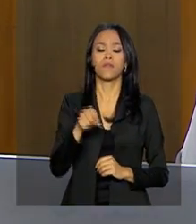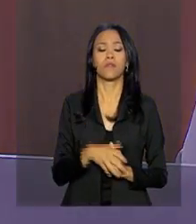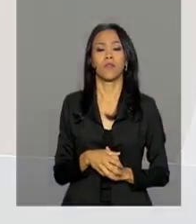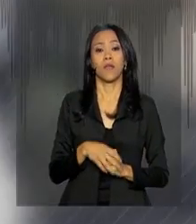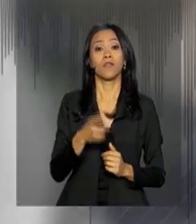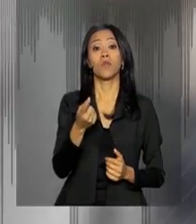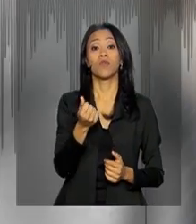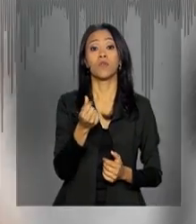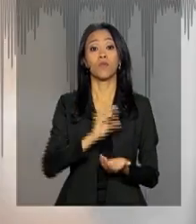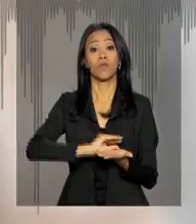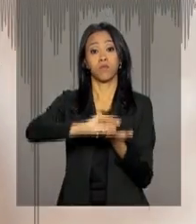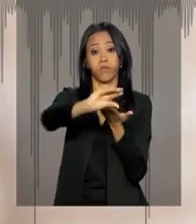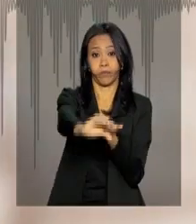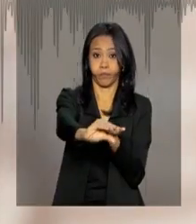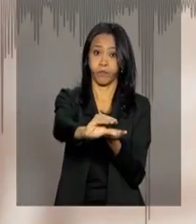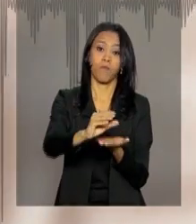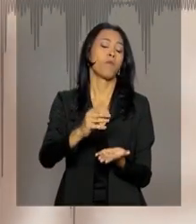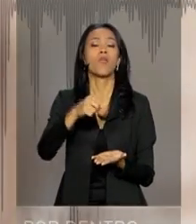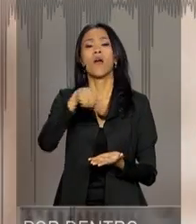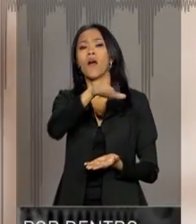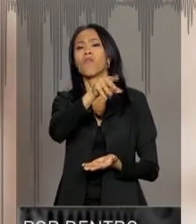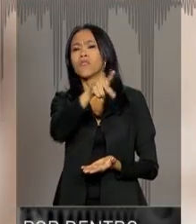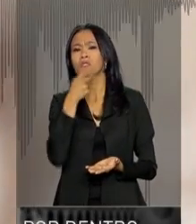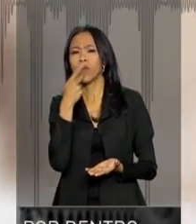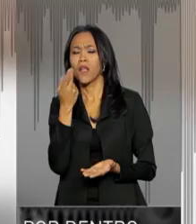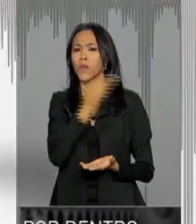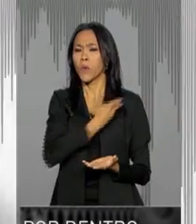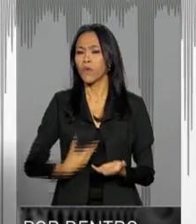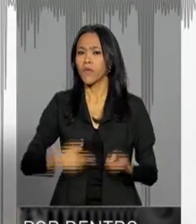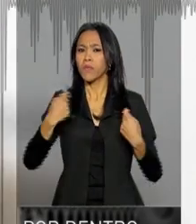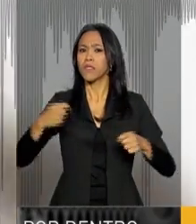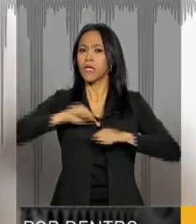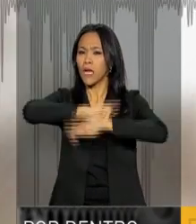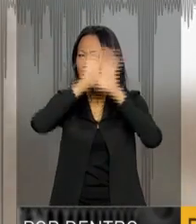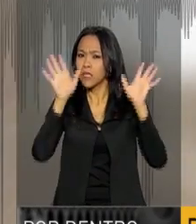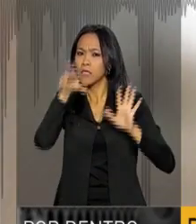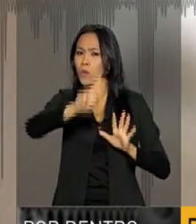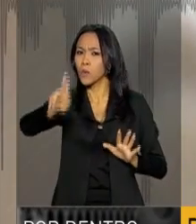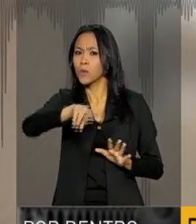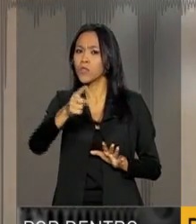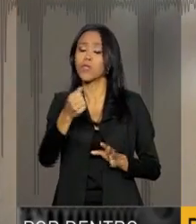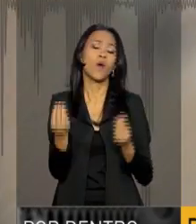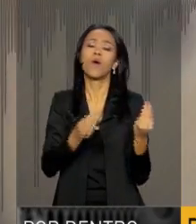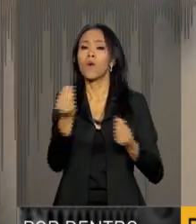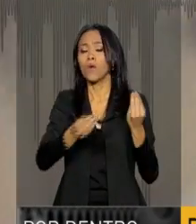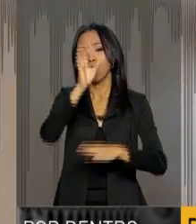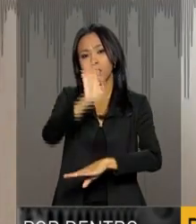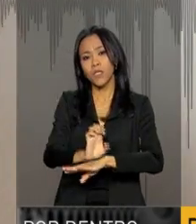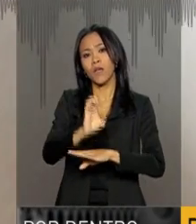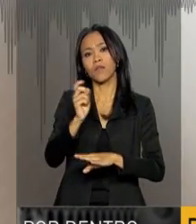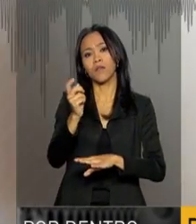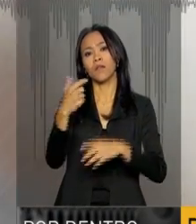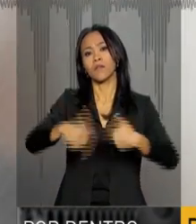recurso o único sem falar que o estado deve ter transparência na alocação de recursos como o rio grande do sul está trabalhando com essa